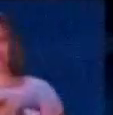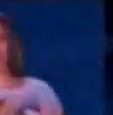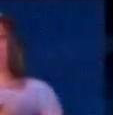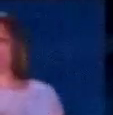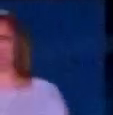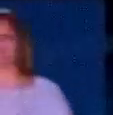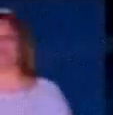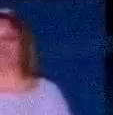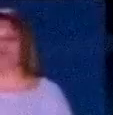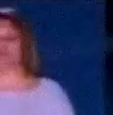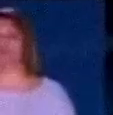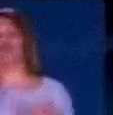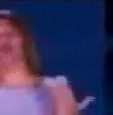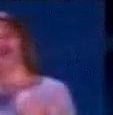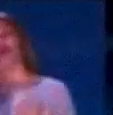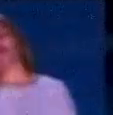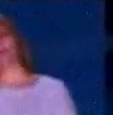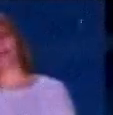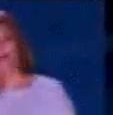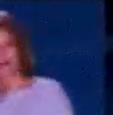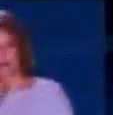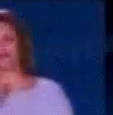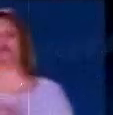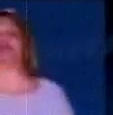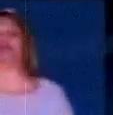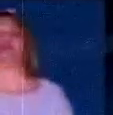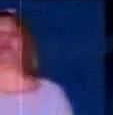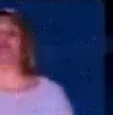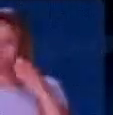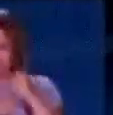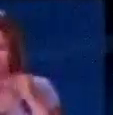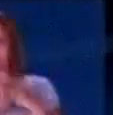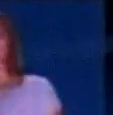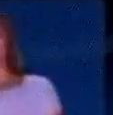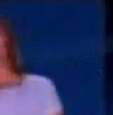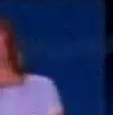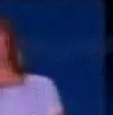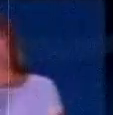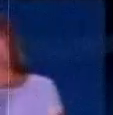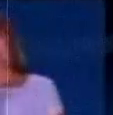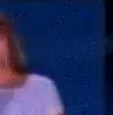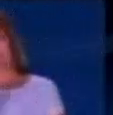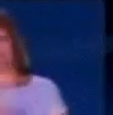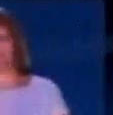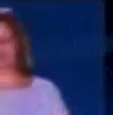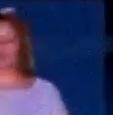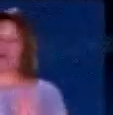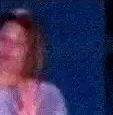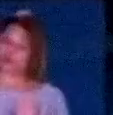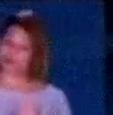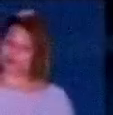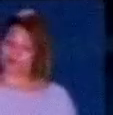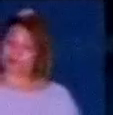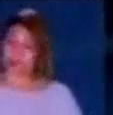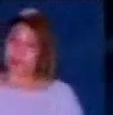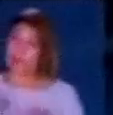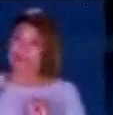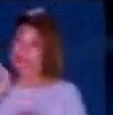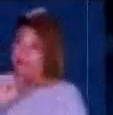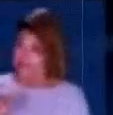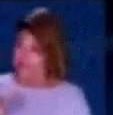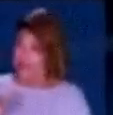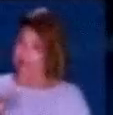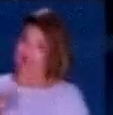pobreza. Candidato Meirelles, a réplica, 30 segundos. Cabo, se você continuar querendo